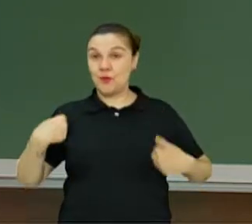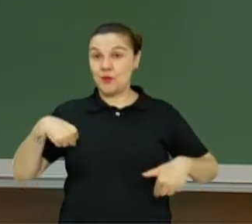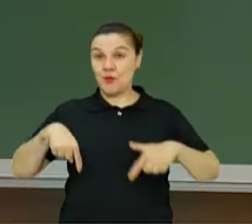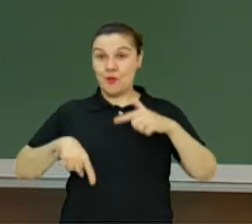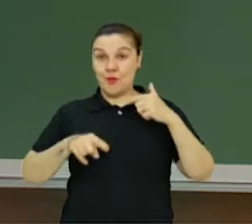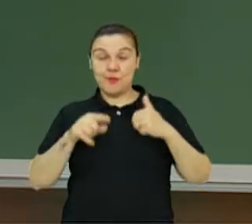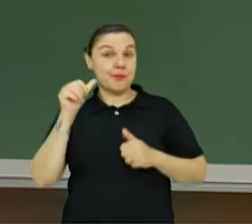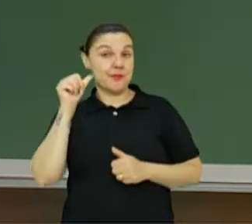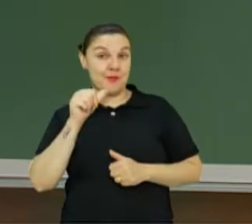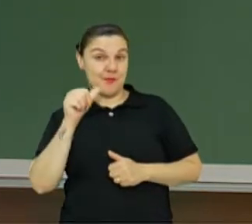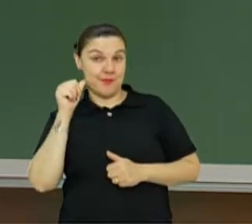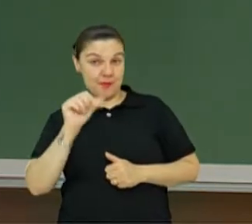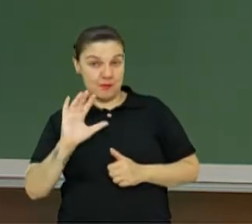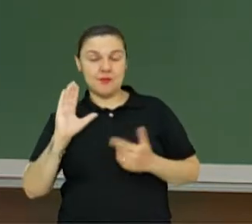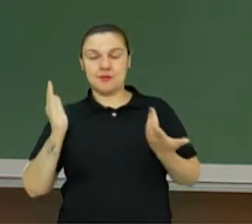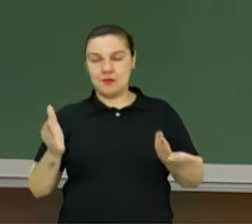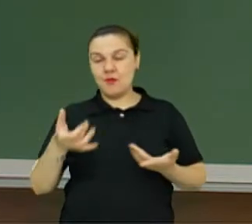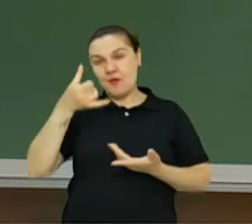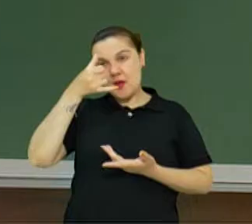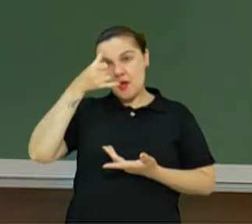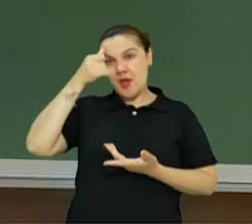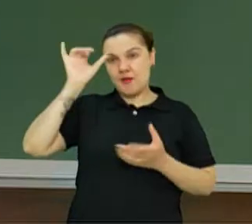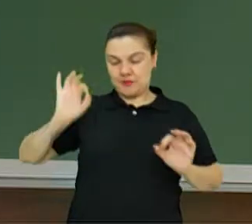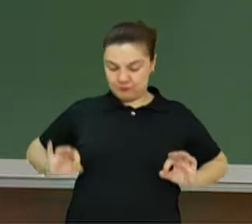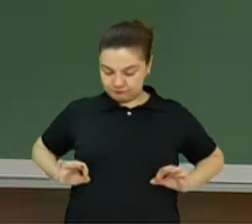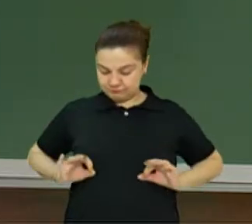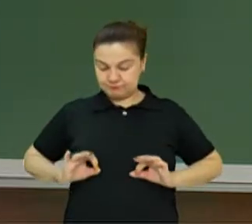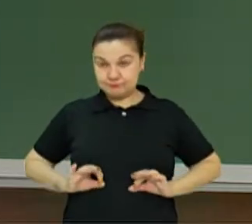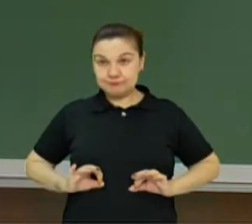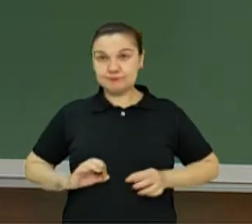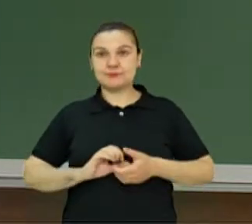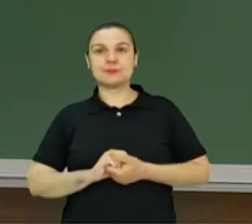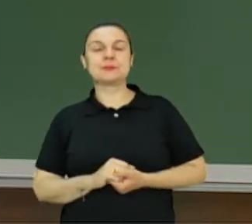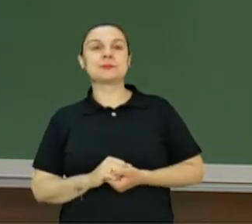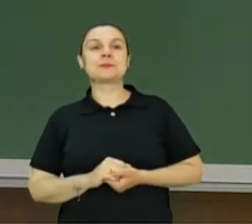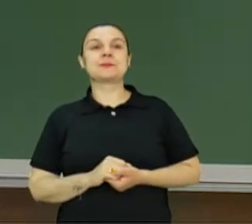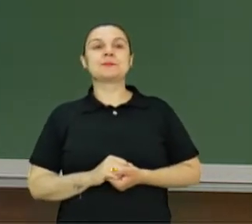dos hormônios e, consequentemente, impedir a ovulação da mulher.